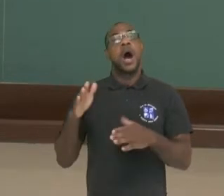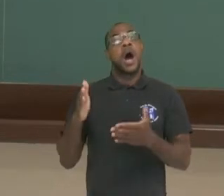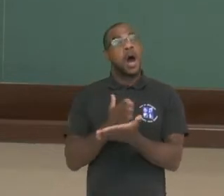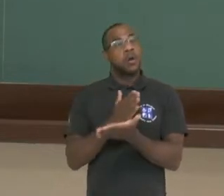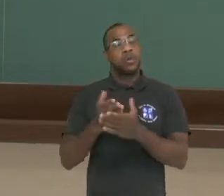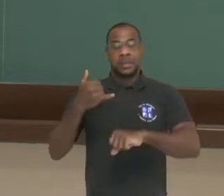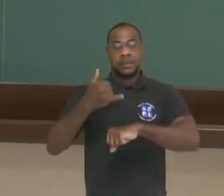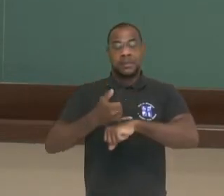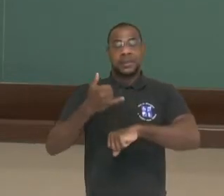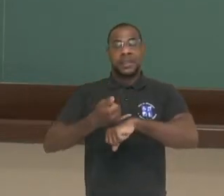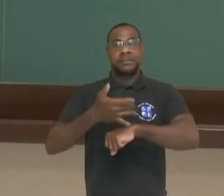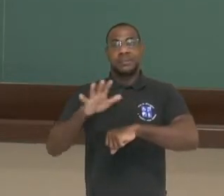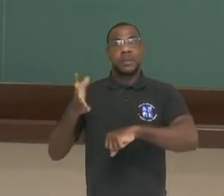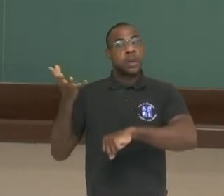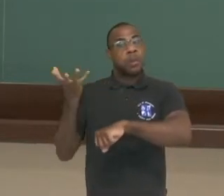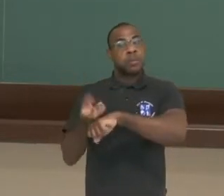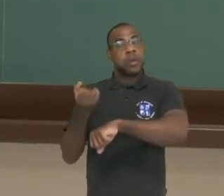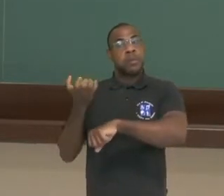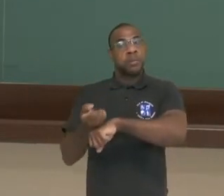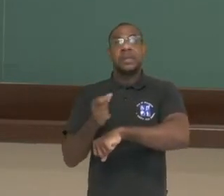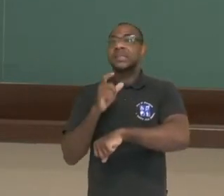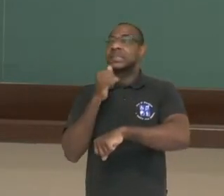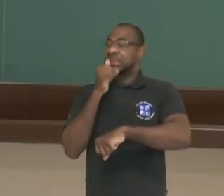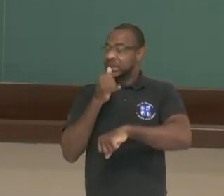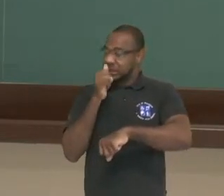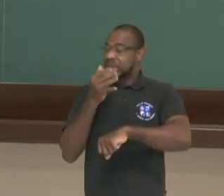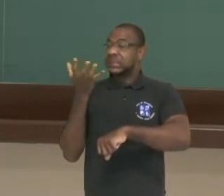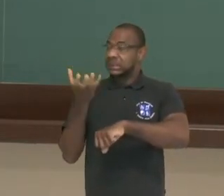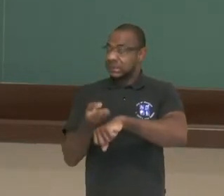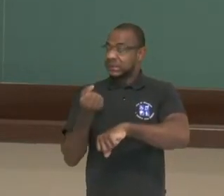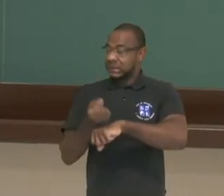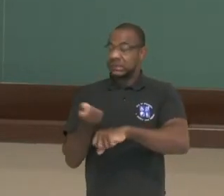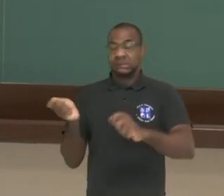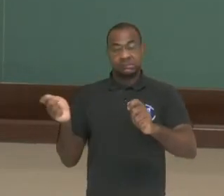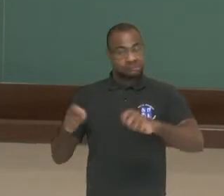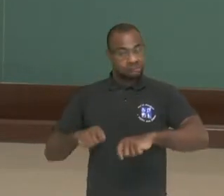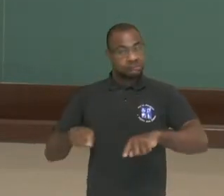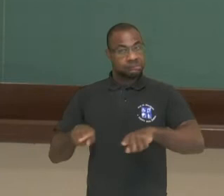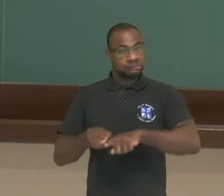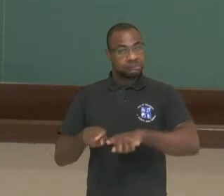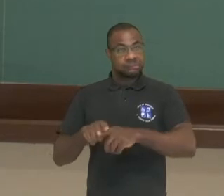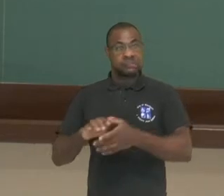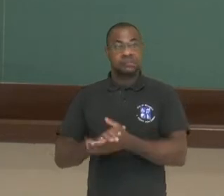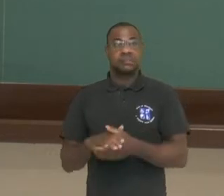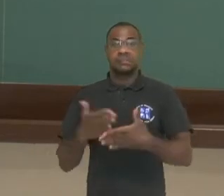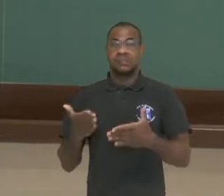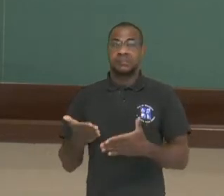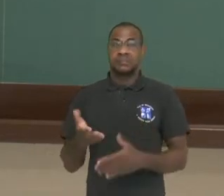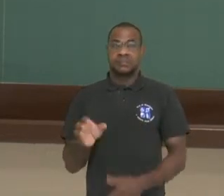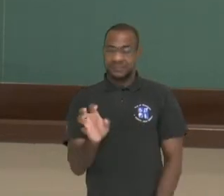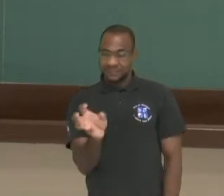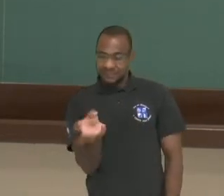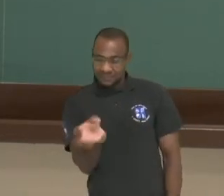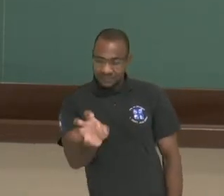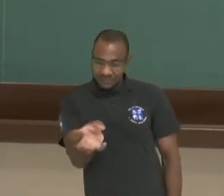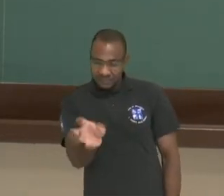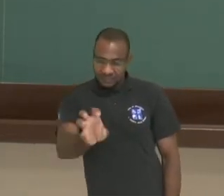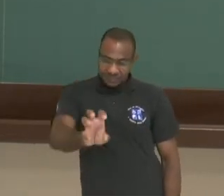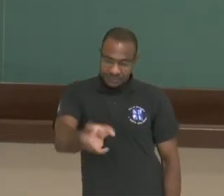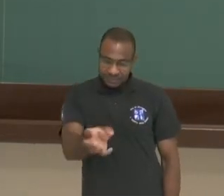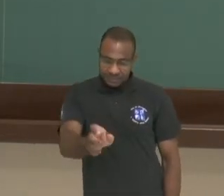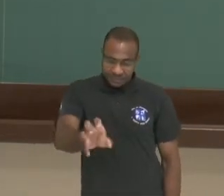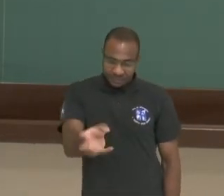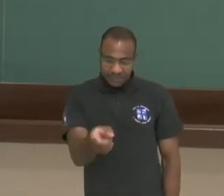são ótimos condutores de eletricidade. Isso mesmo. Então o que acontece? Geralmente aquele aparelhinho ali,